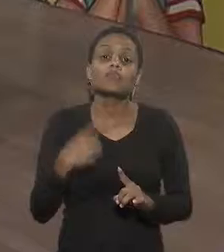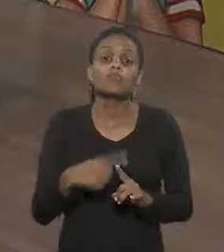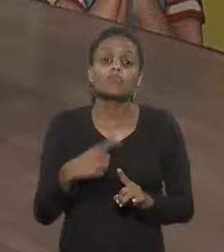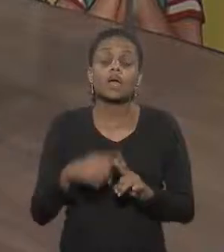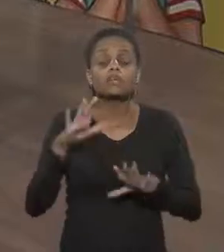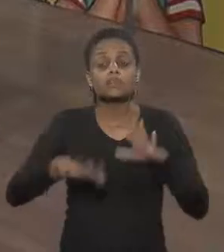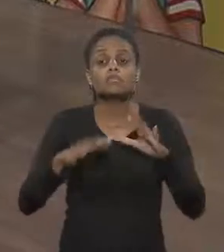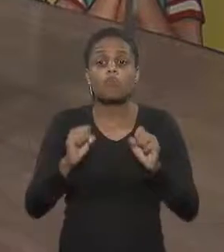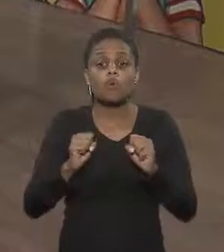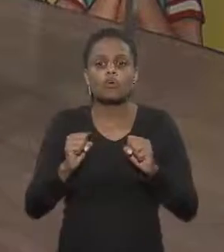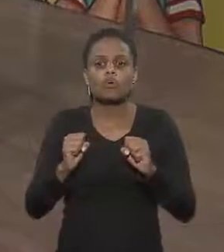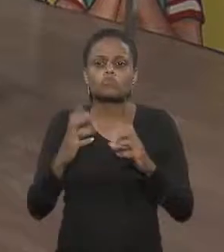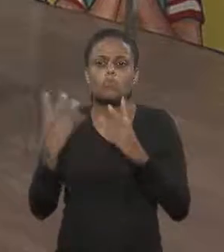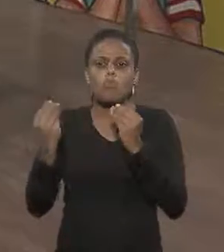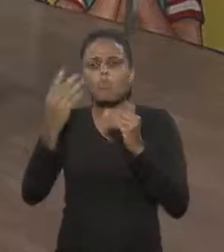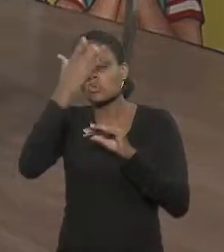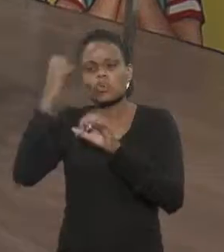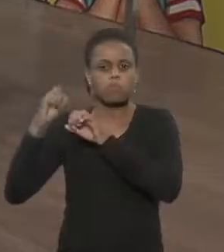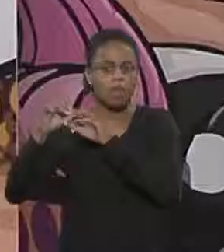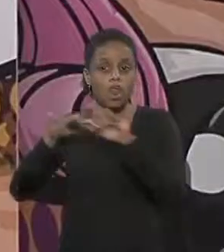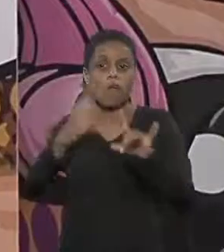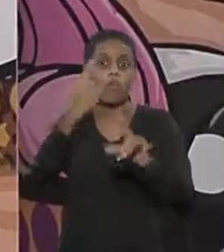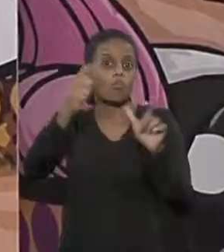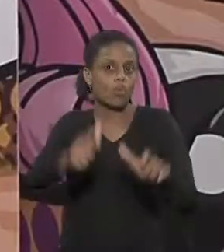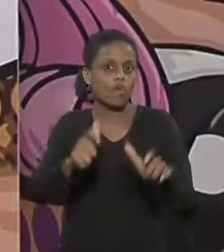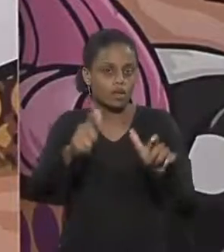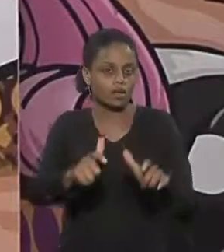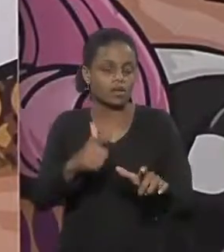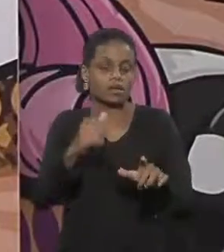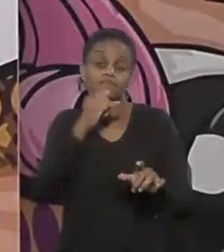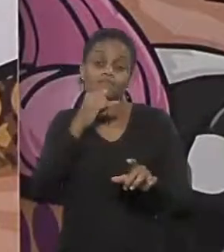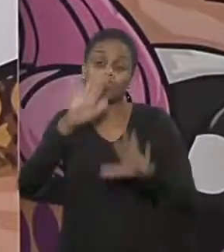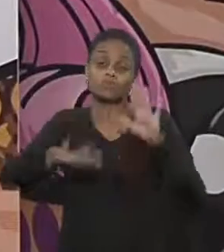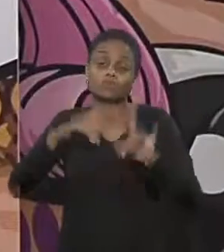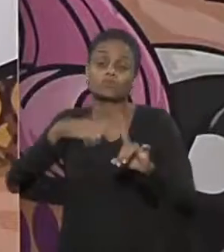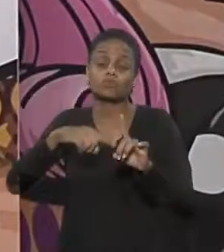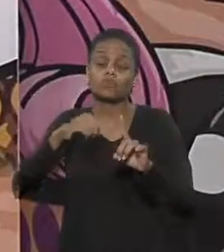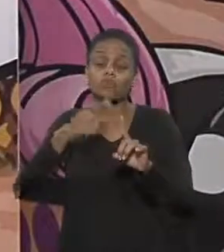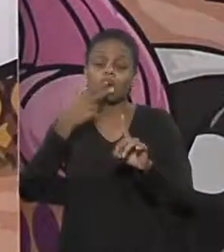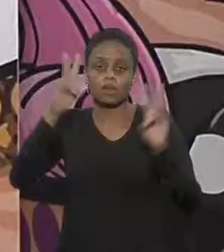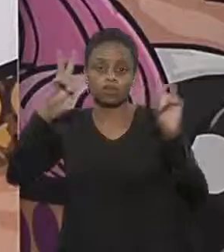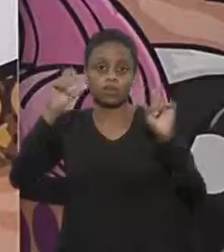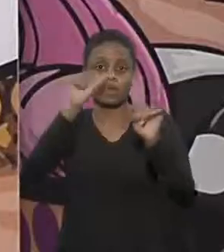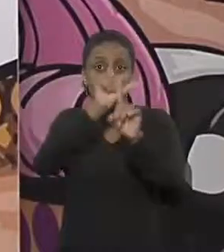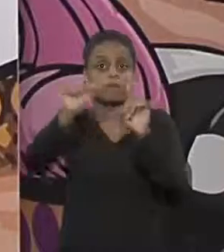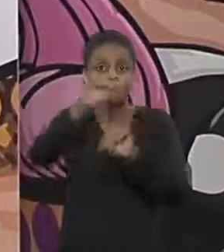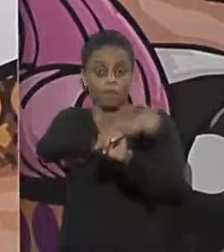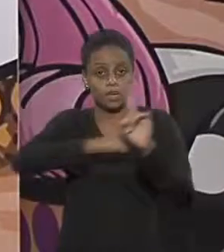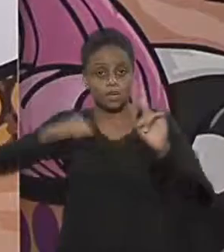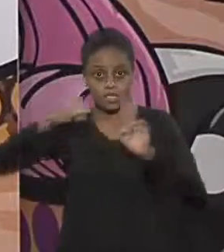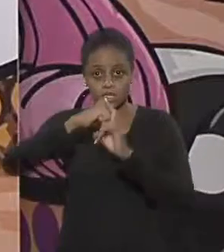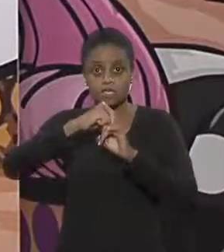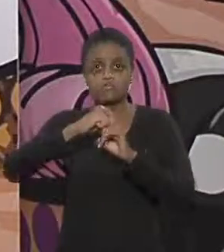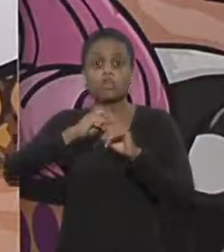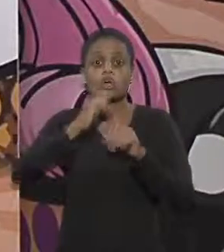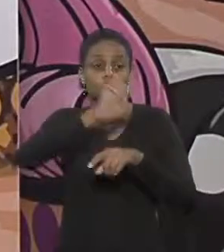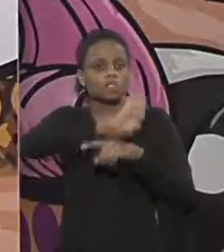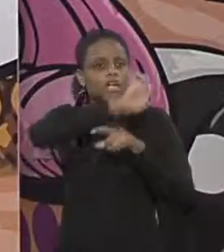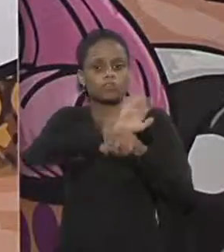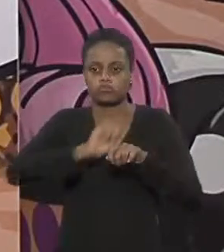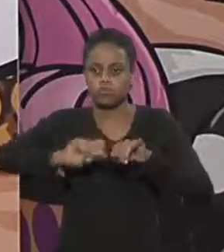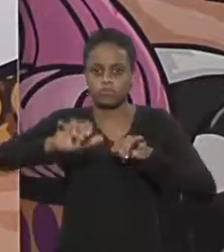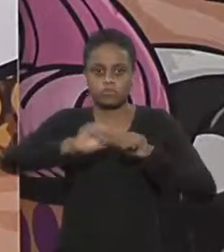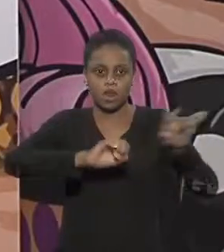uma maior concentração de casos, sim. Muito embora quando nós falamos, por exemplo, do feminicídio, você tem uma certa distribuição no